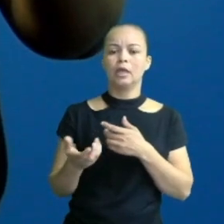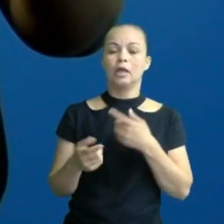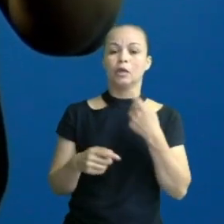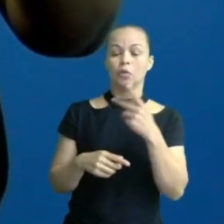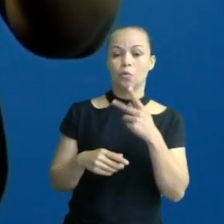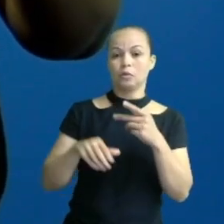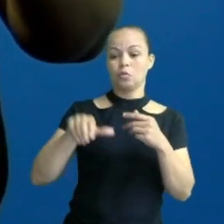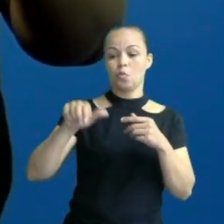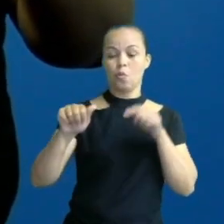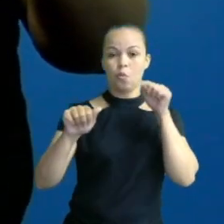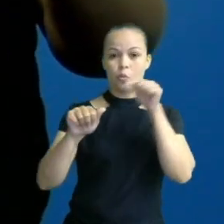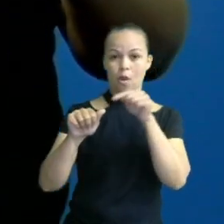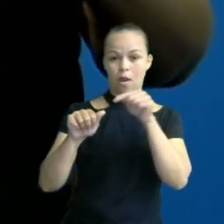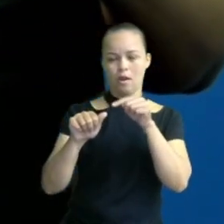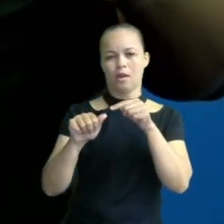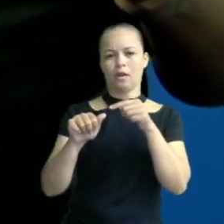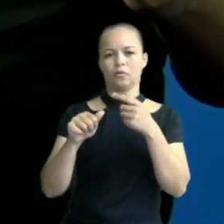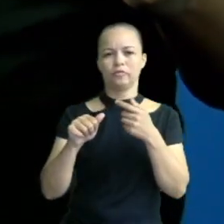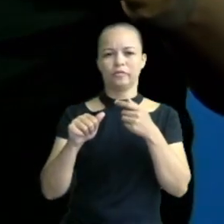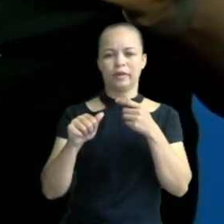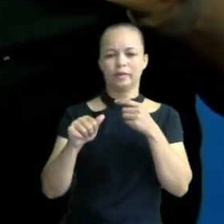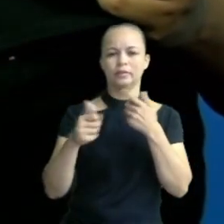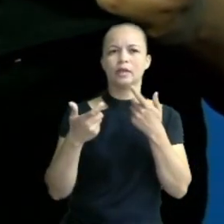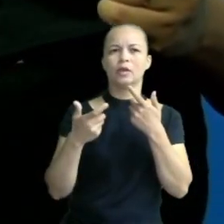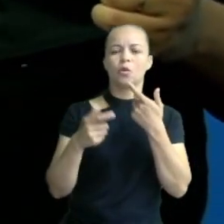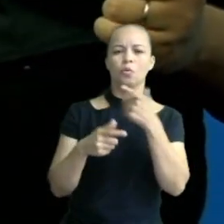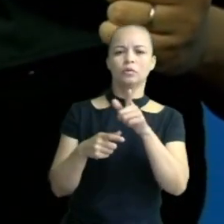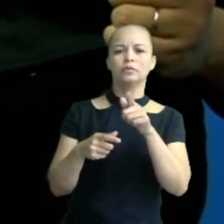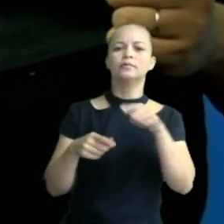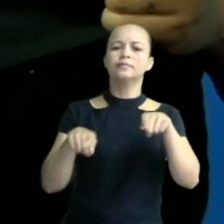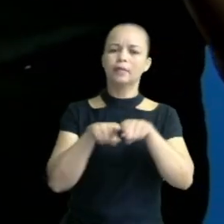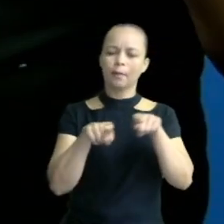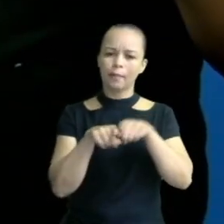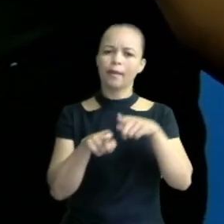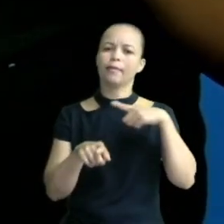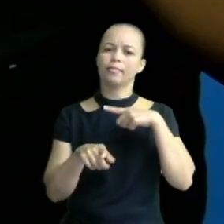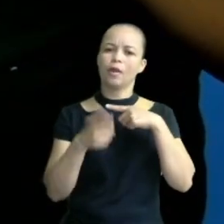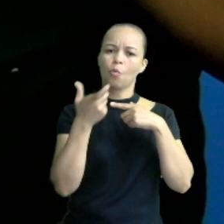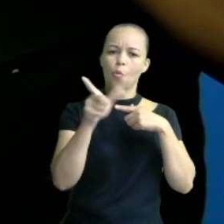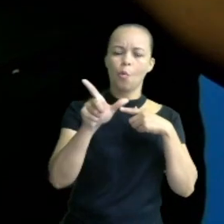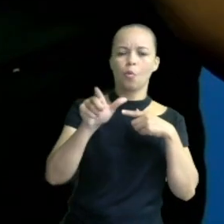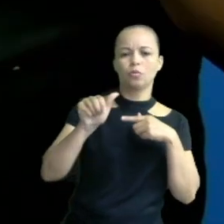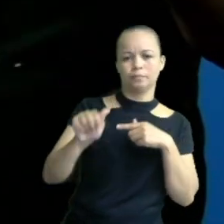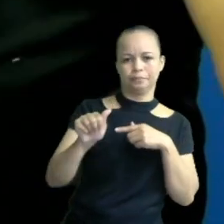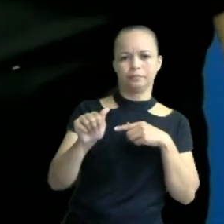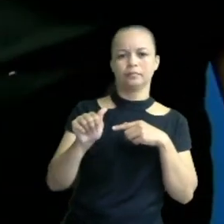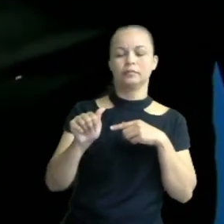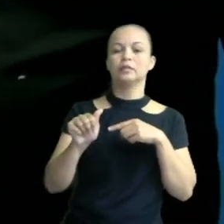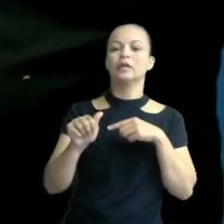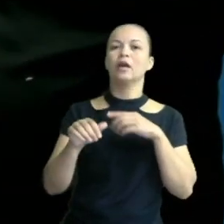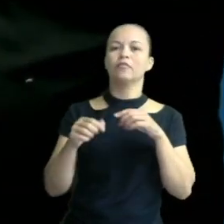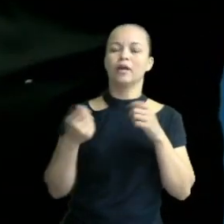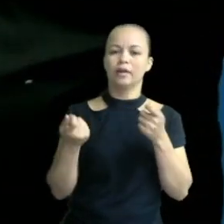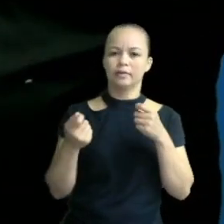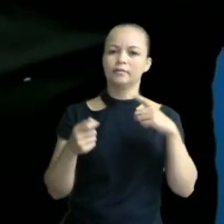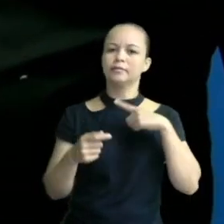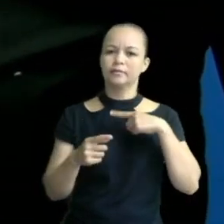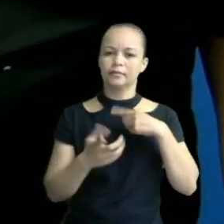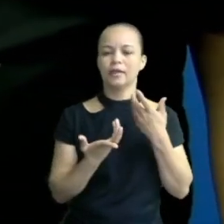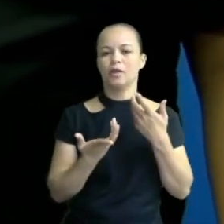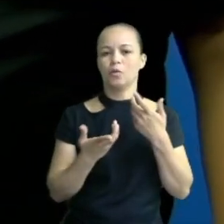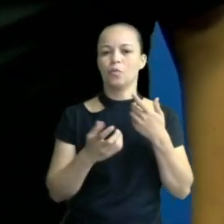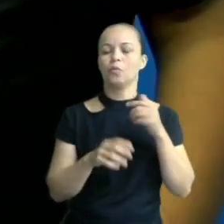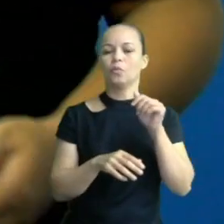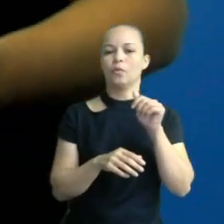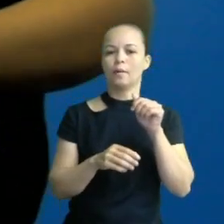A vem antecedido de uma palavra que também exige o A, ocorrerá a mágica da crase.